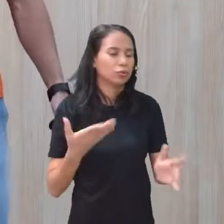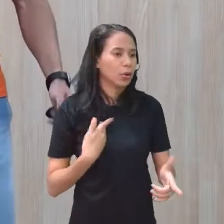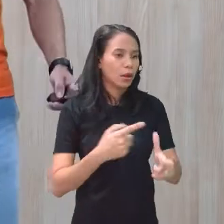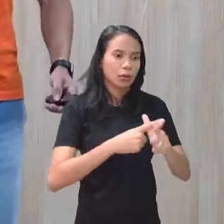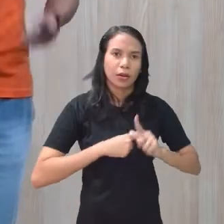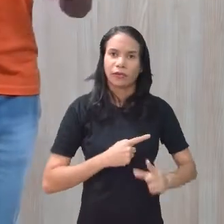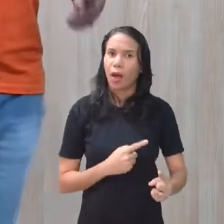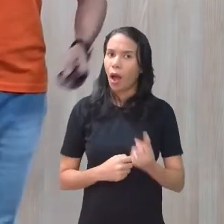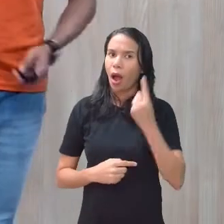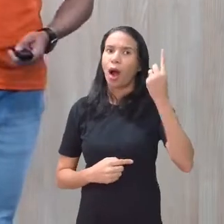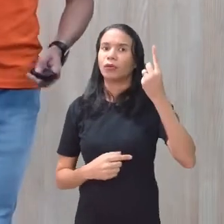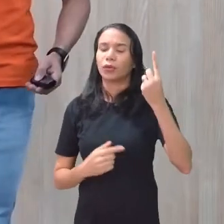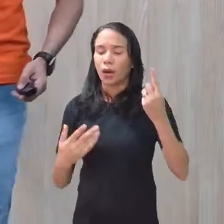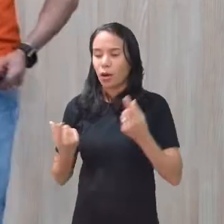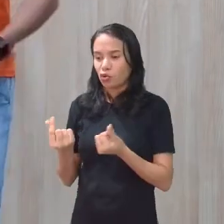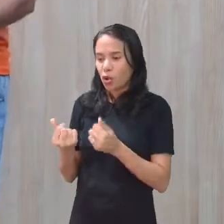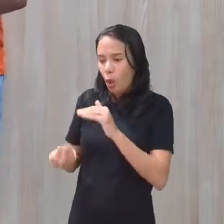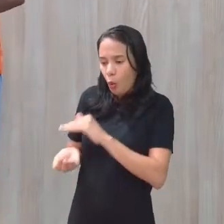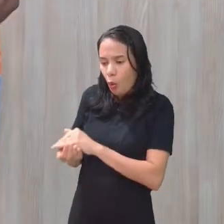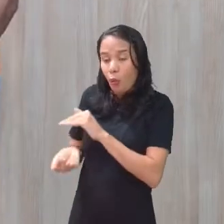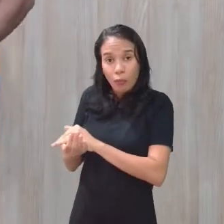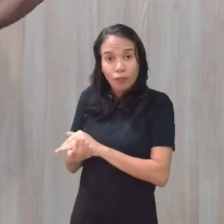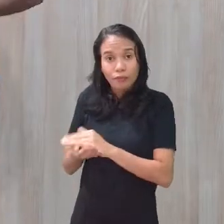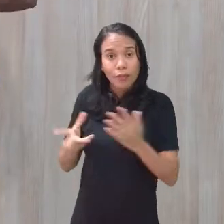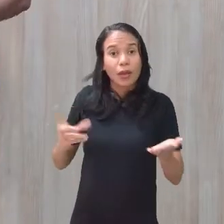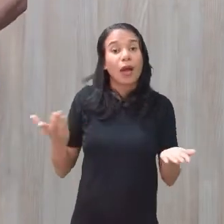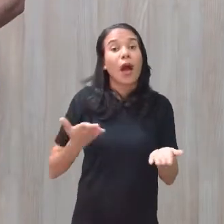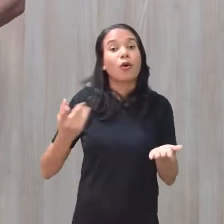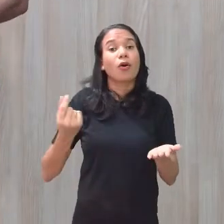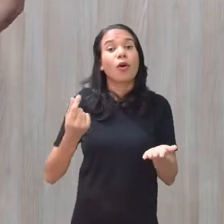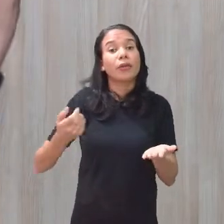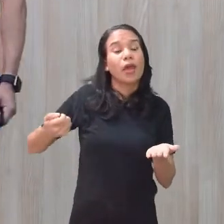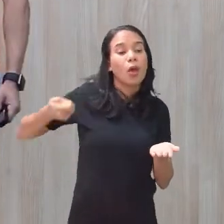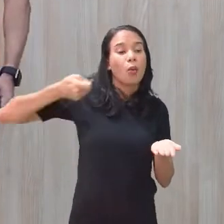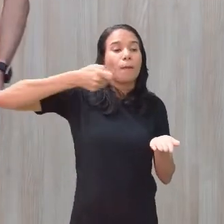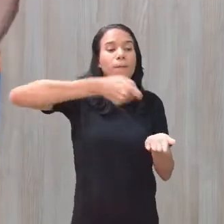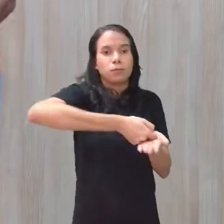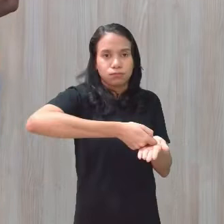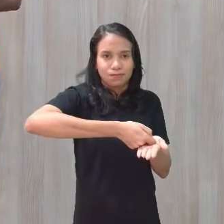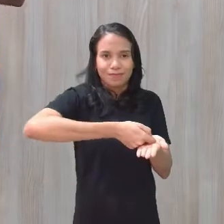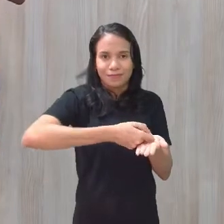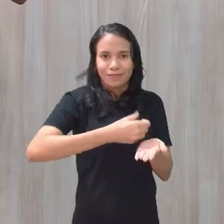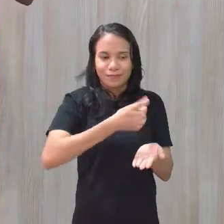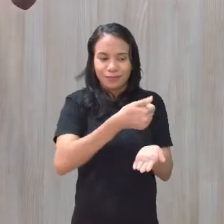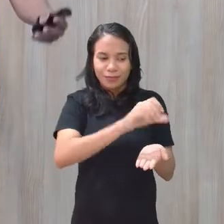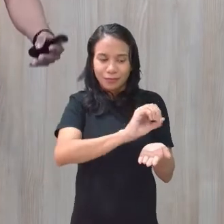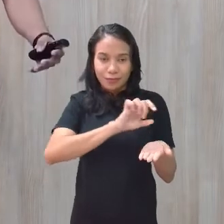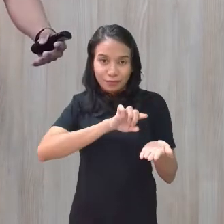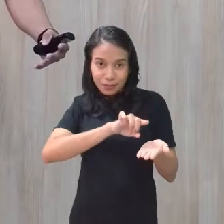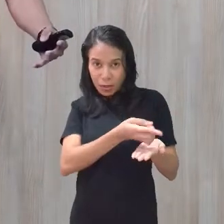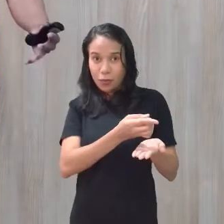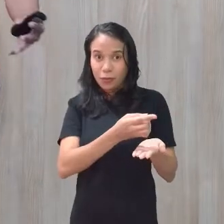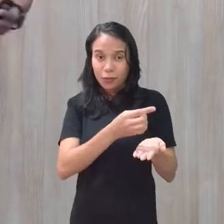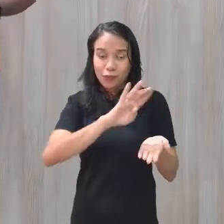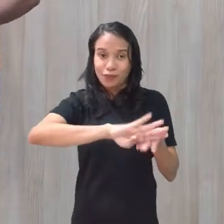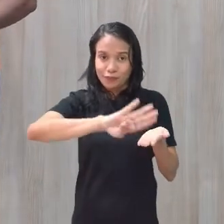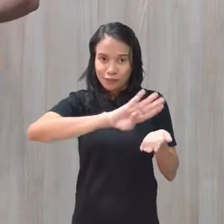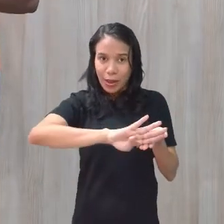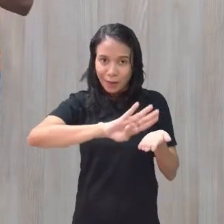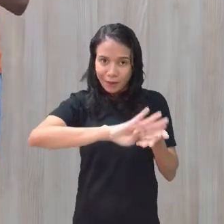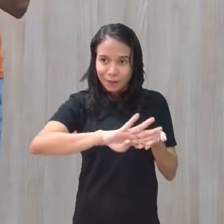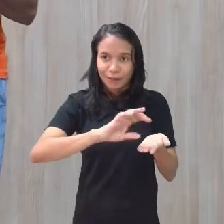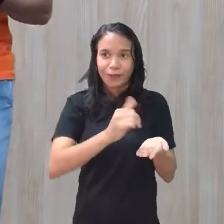já. Juntei uma graninha e fiz um depósito de R$10.000. Ou seja, dos 7.000 que eu estava devendo,